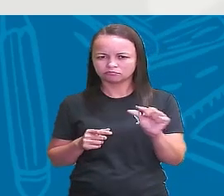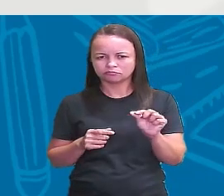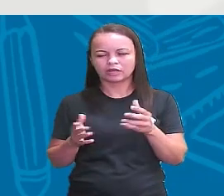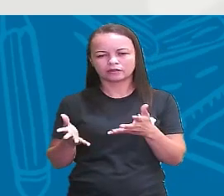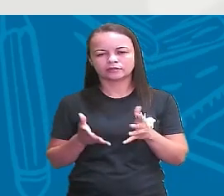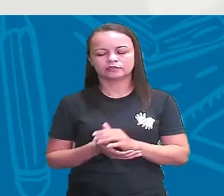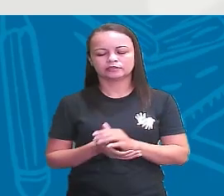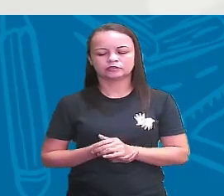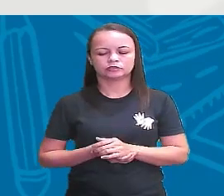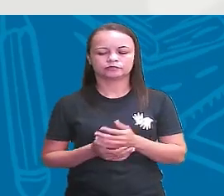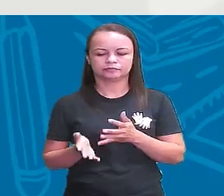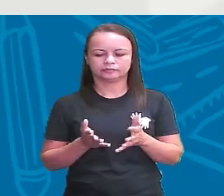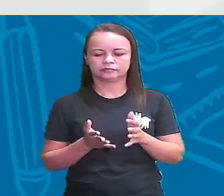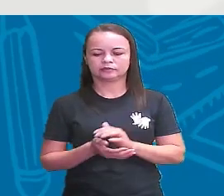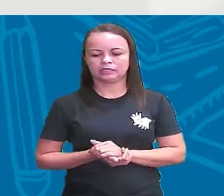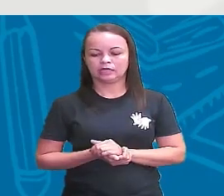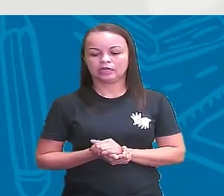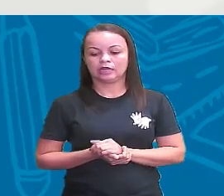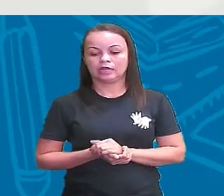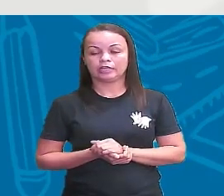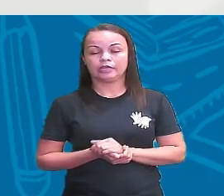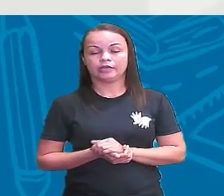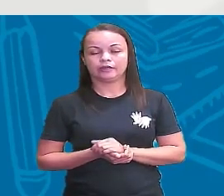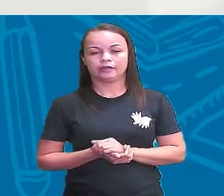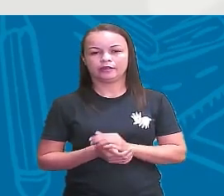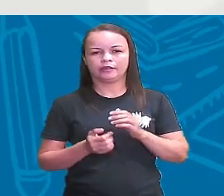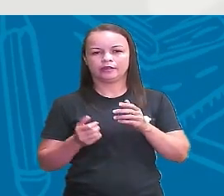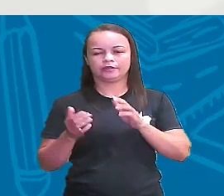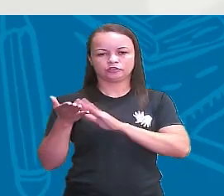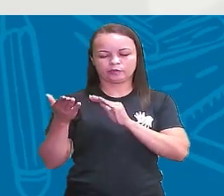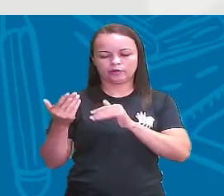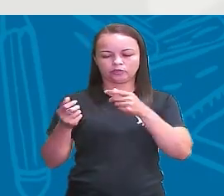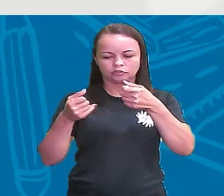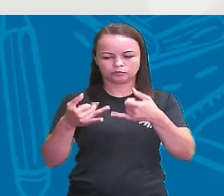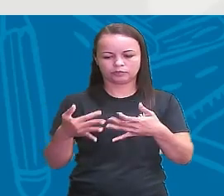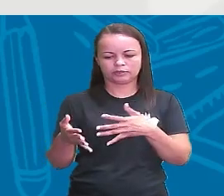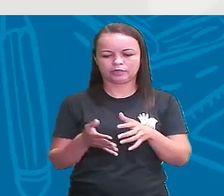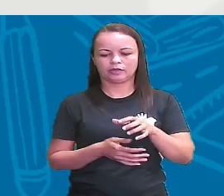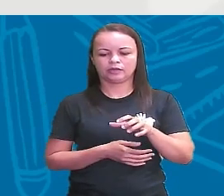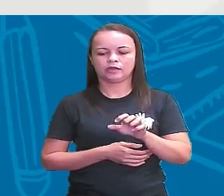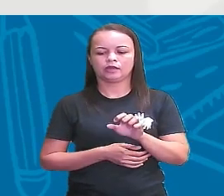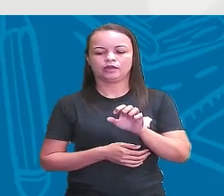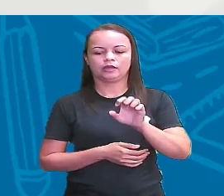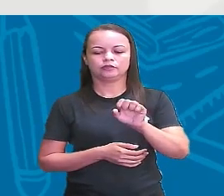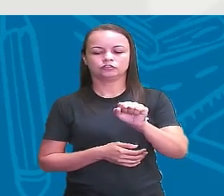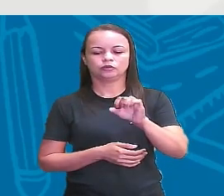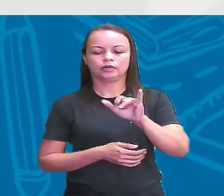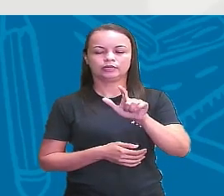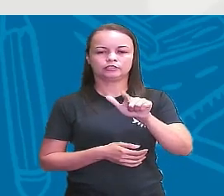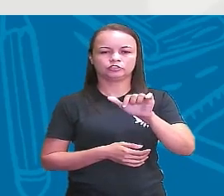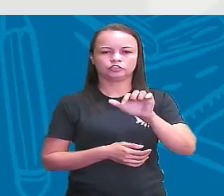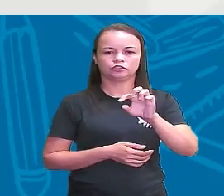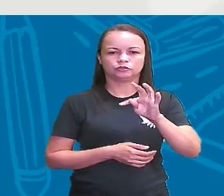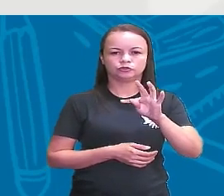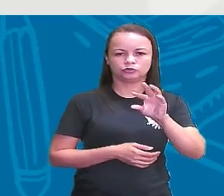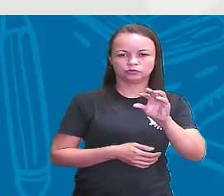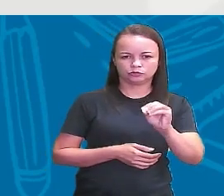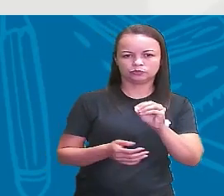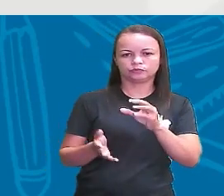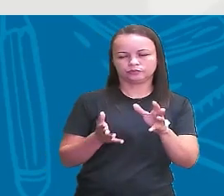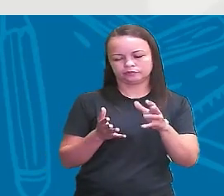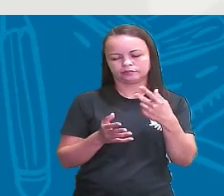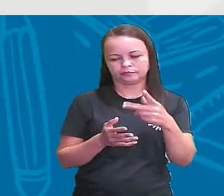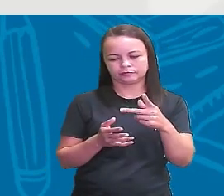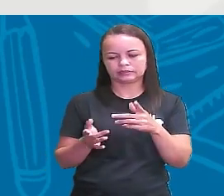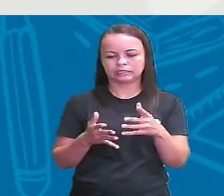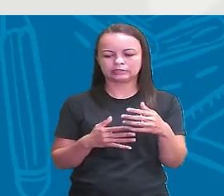espanhol a gente diz estou lista, ou que seria o nosso estou pronta, certo? Então, ser listo